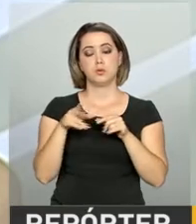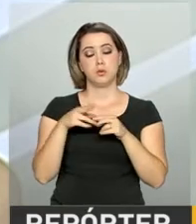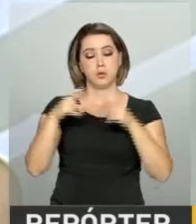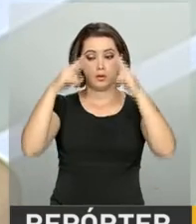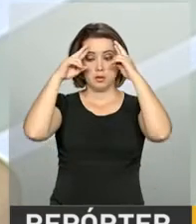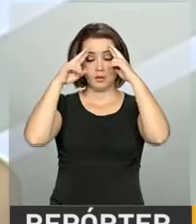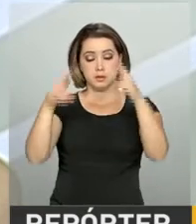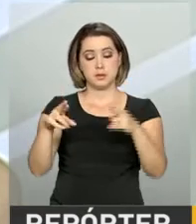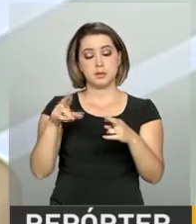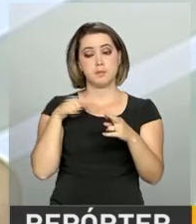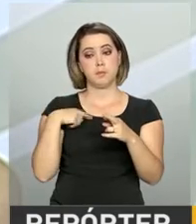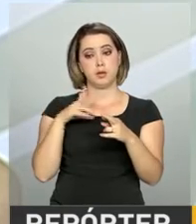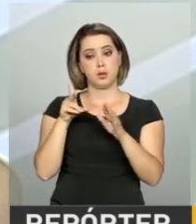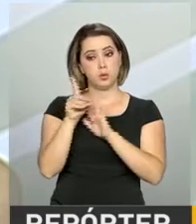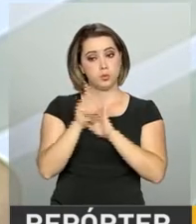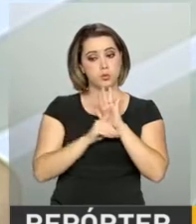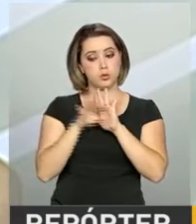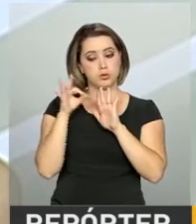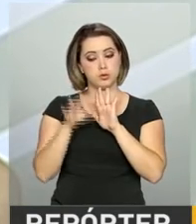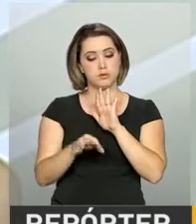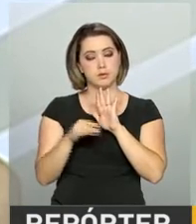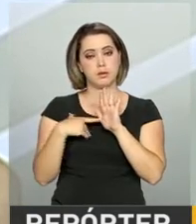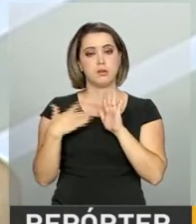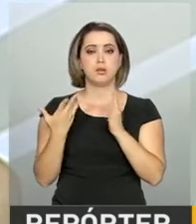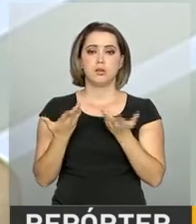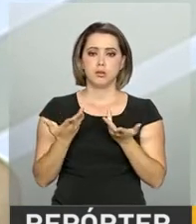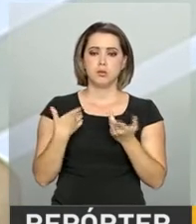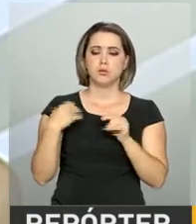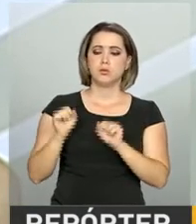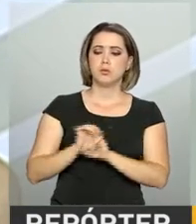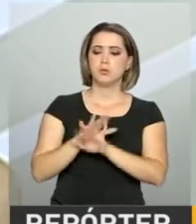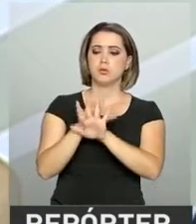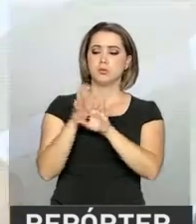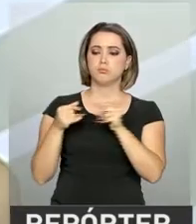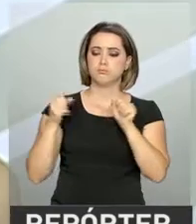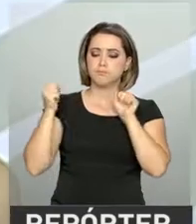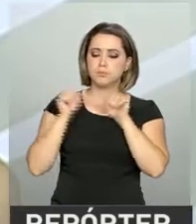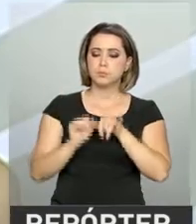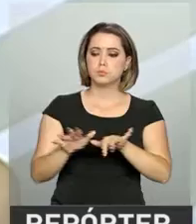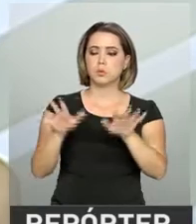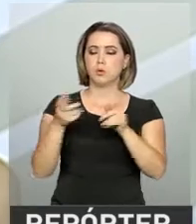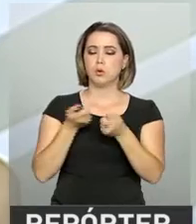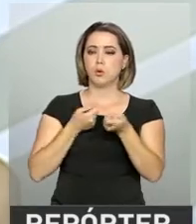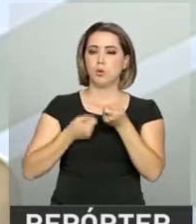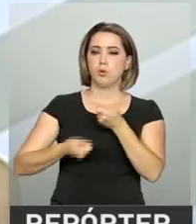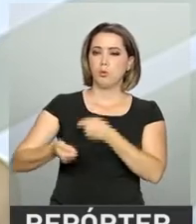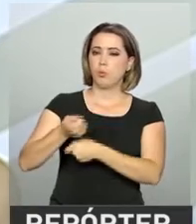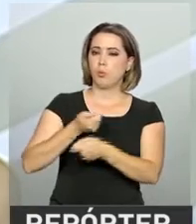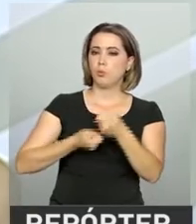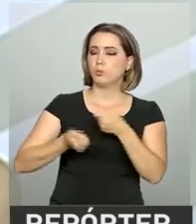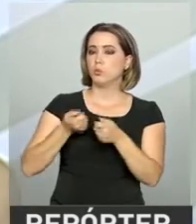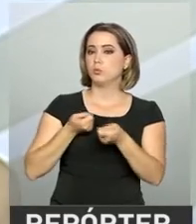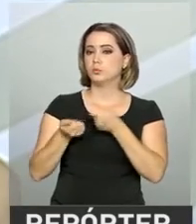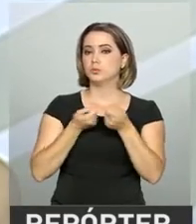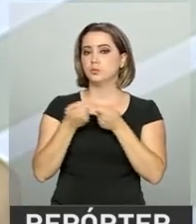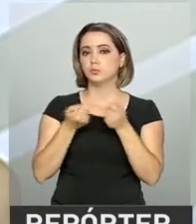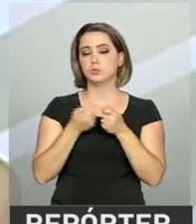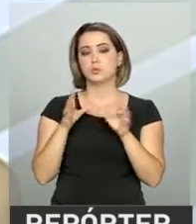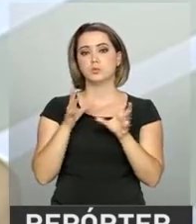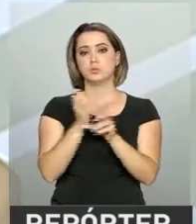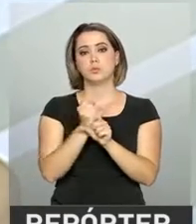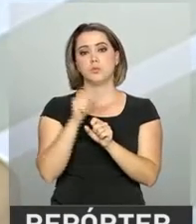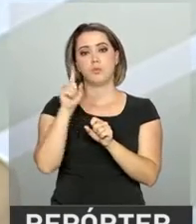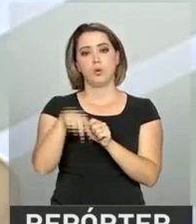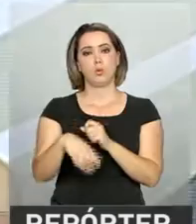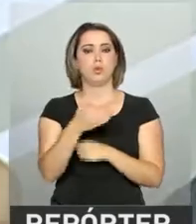suavização com a regra de transição e claramente ela fortalece o pilates tribute vo o equilíbrio das contas previdenciárias não desafio da